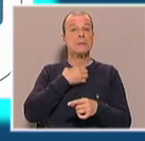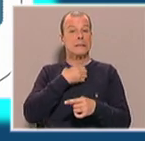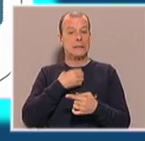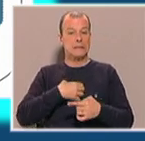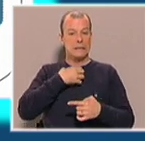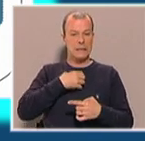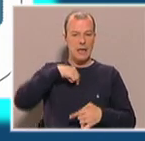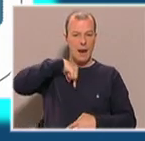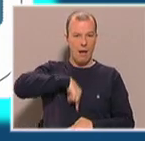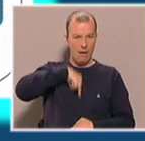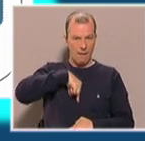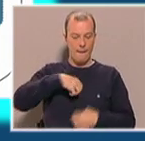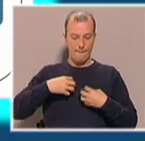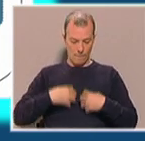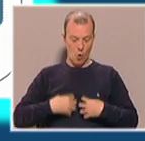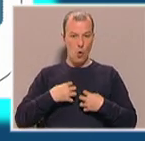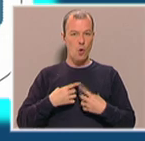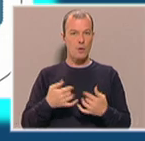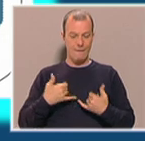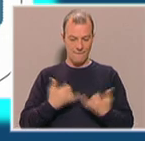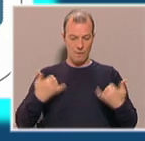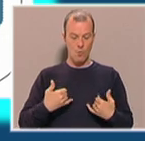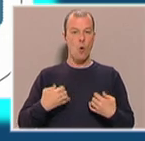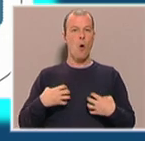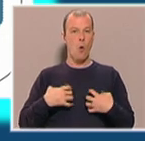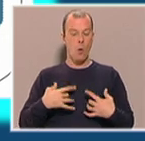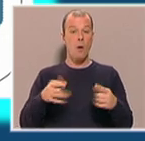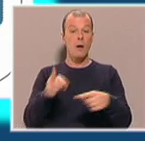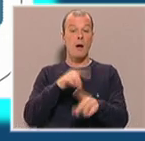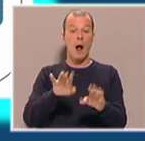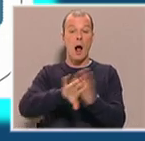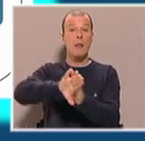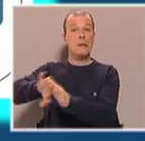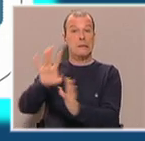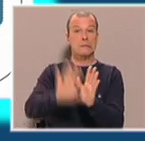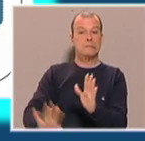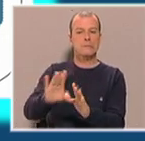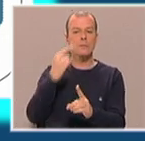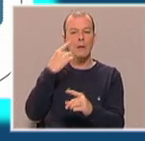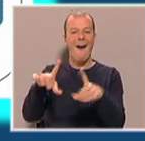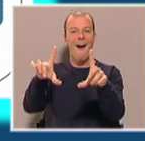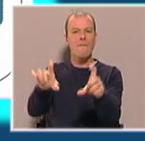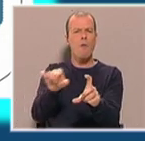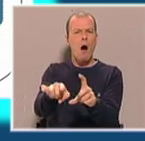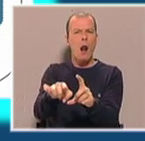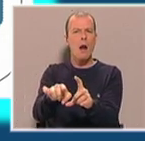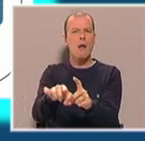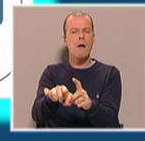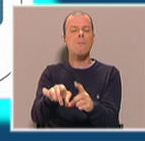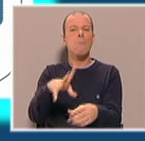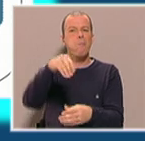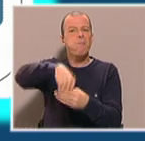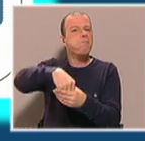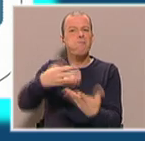a laringe, a traqueia, os brônquios e os bronquíolos. Ali do lado direito vocês veem uma imagem do